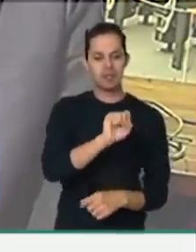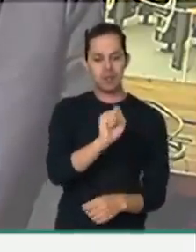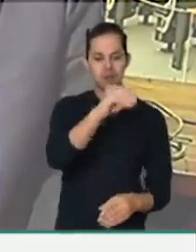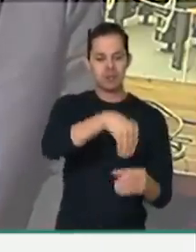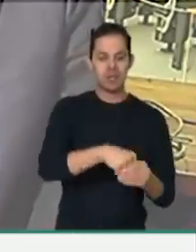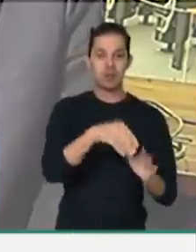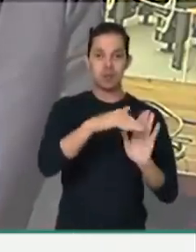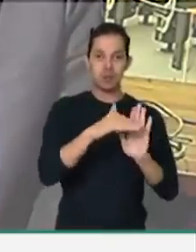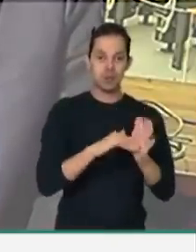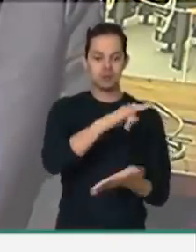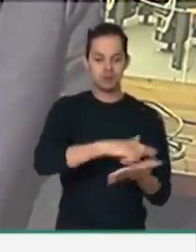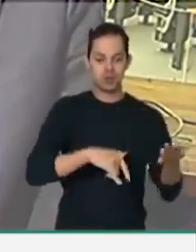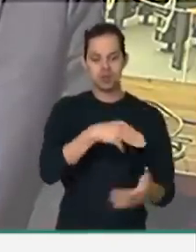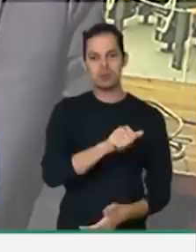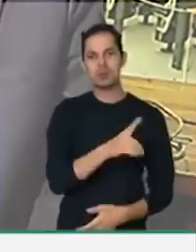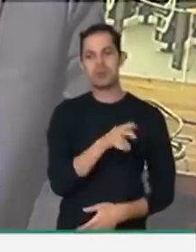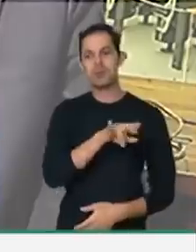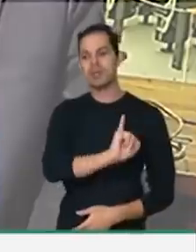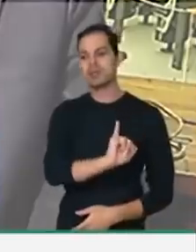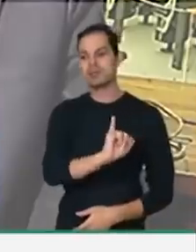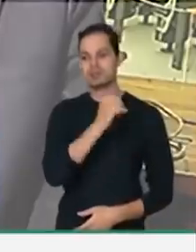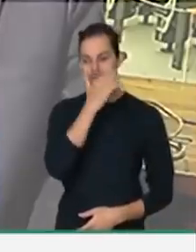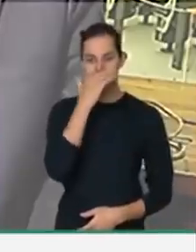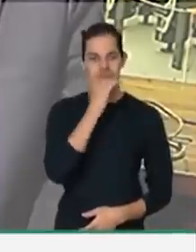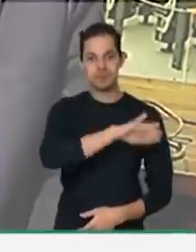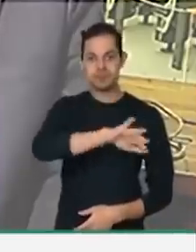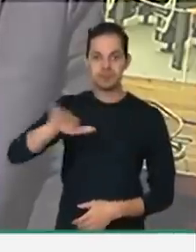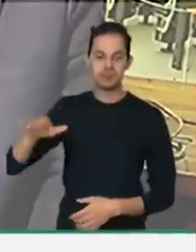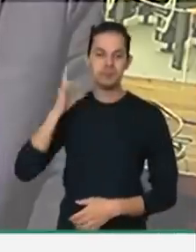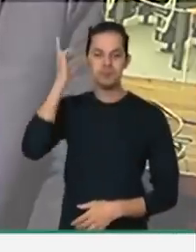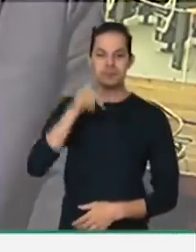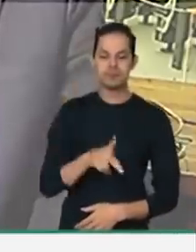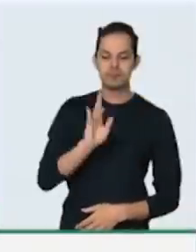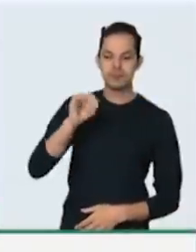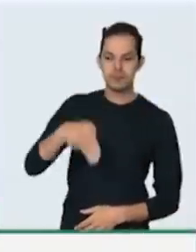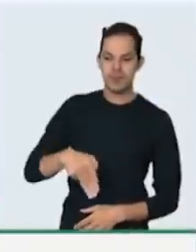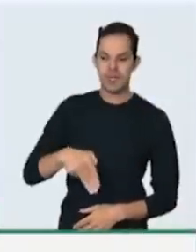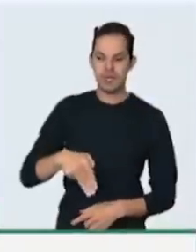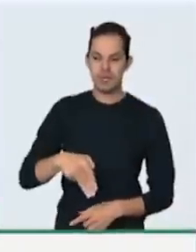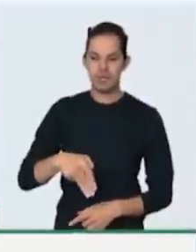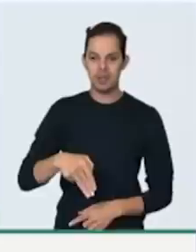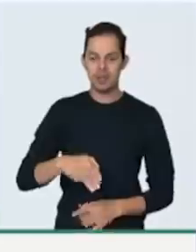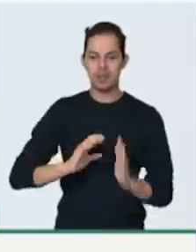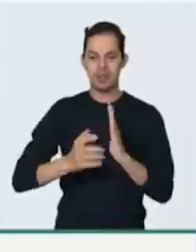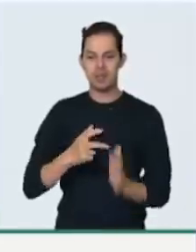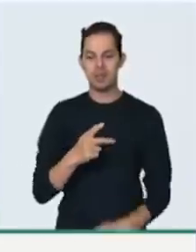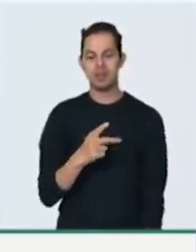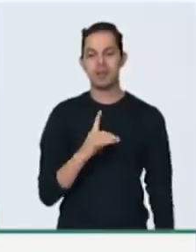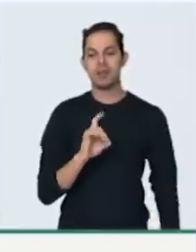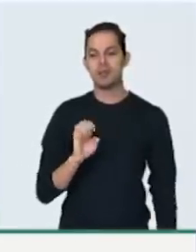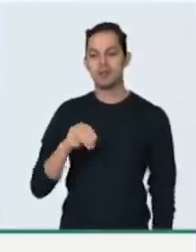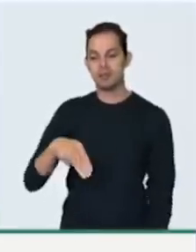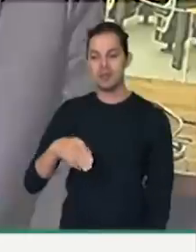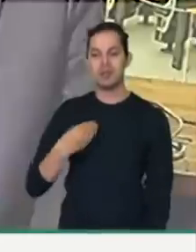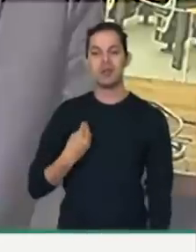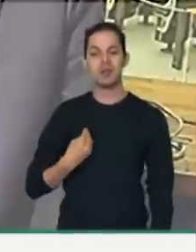o protocolo de Madrid. Deputado Kim Kataguiri, do Democratas, ele já está a postos para conversar com a gente lá no plenário. Ulisses Guimarães,